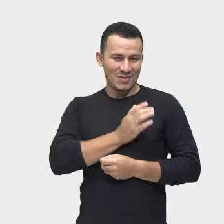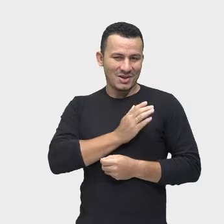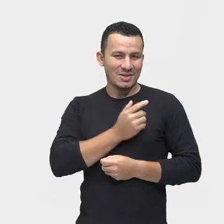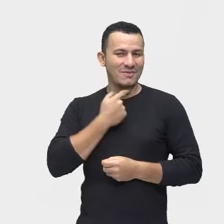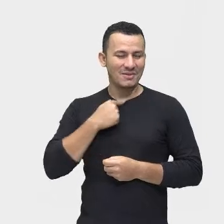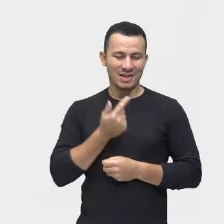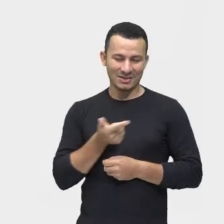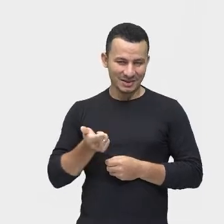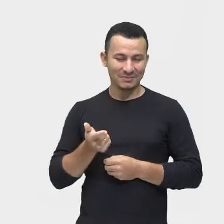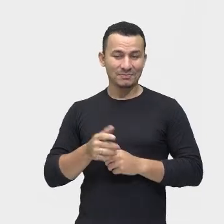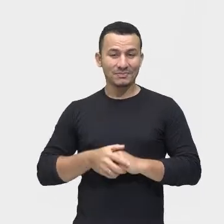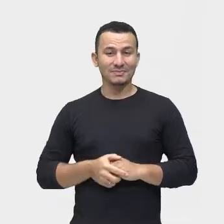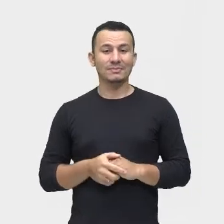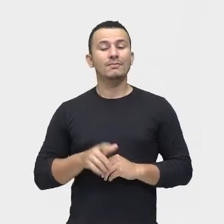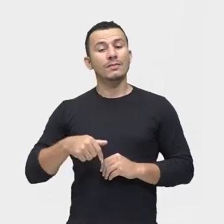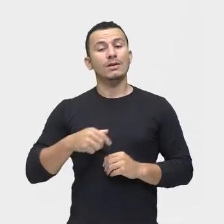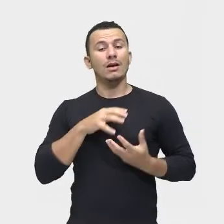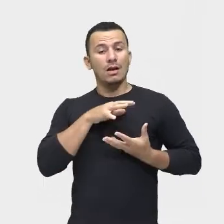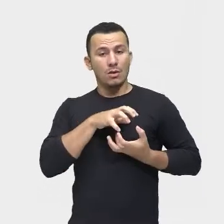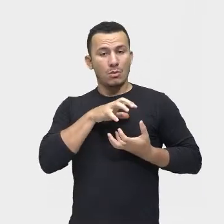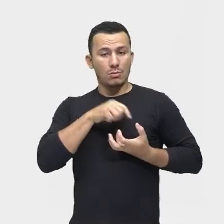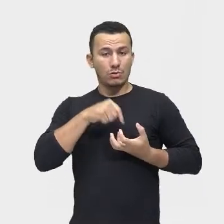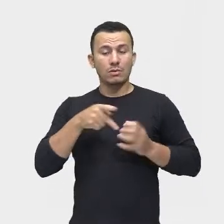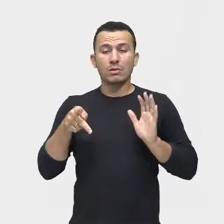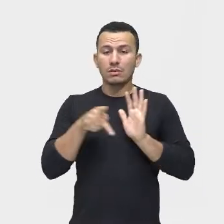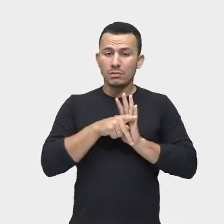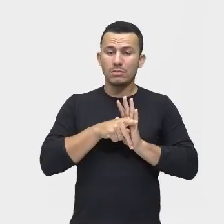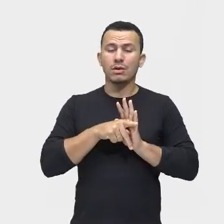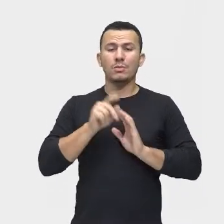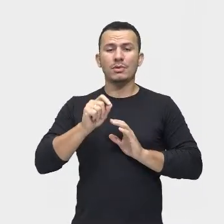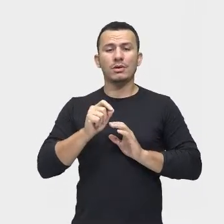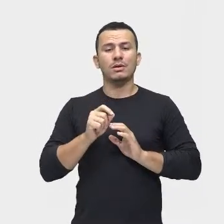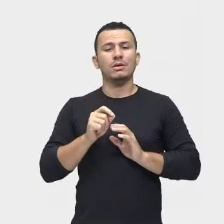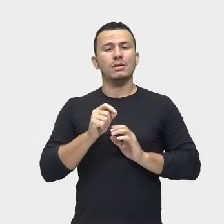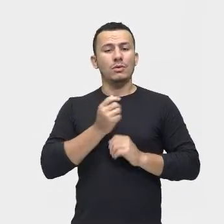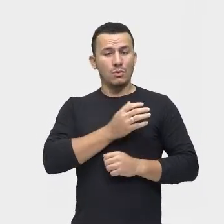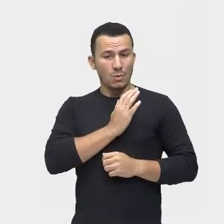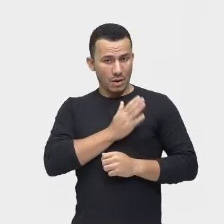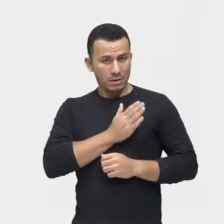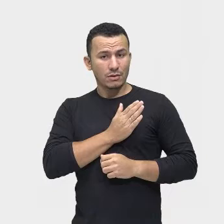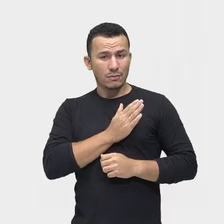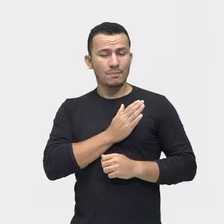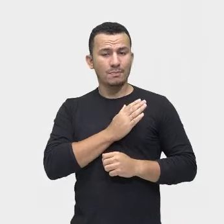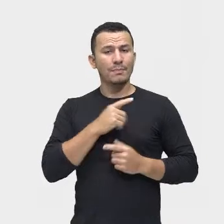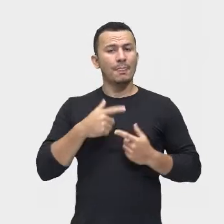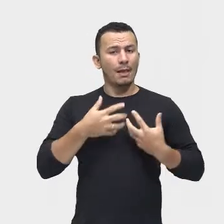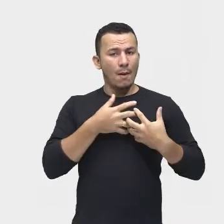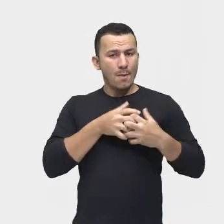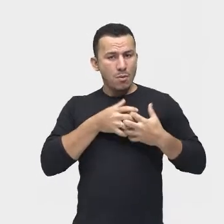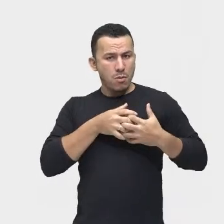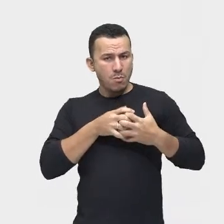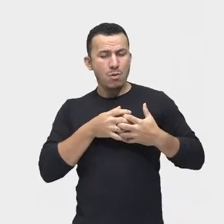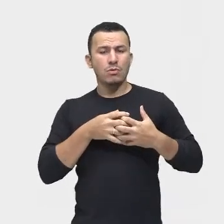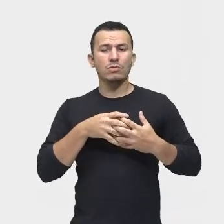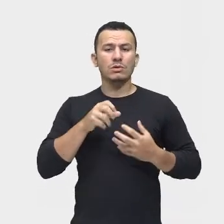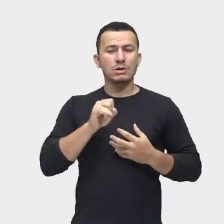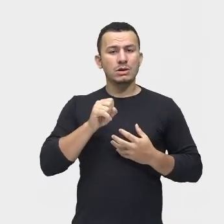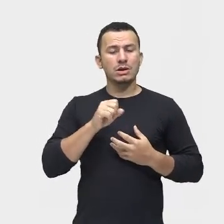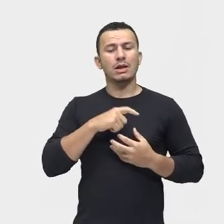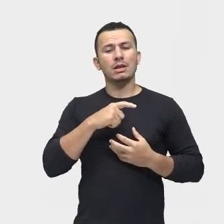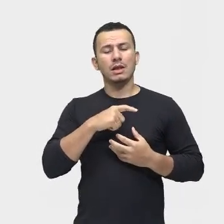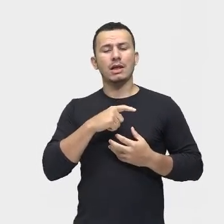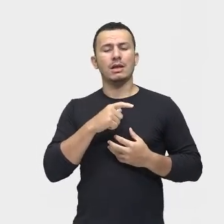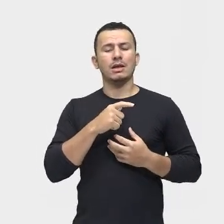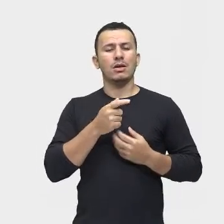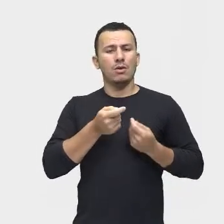estriado cardíaco, ele é um músculo específico para o coração, porque independente dele ser